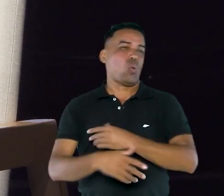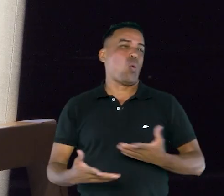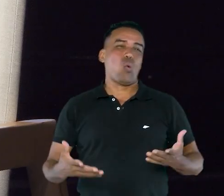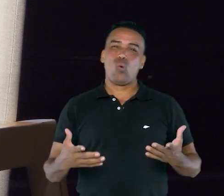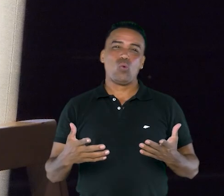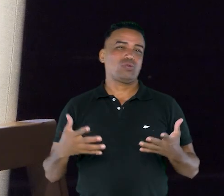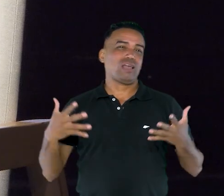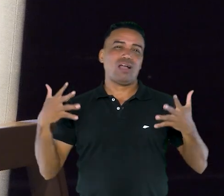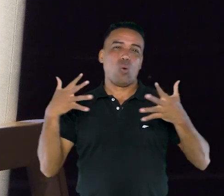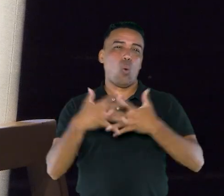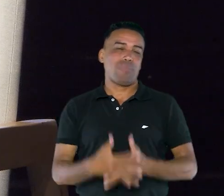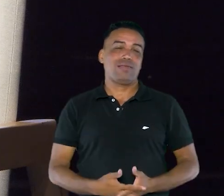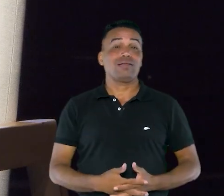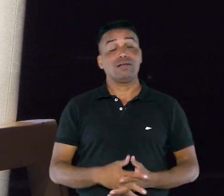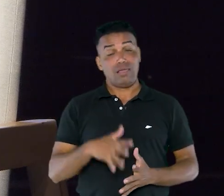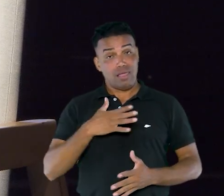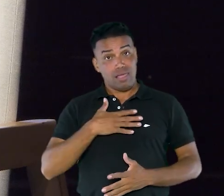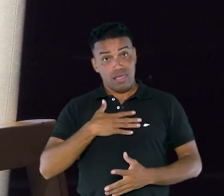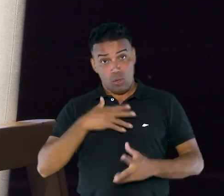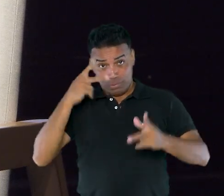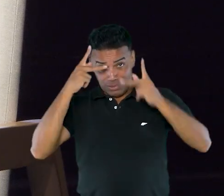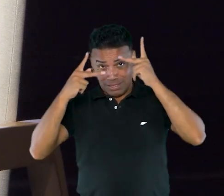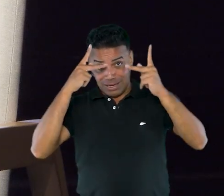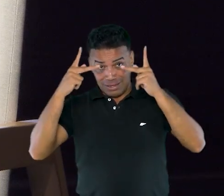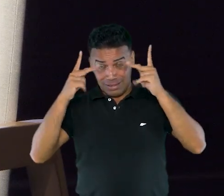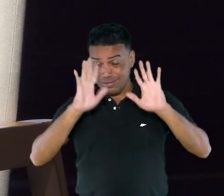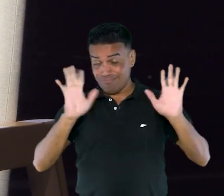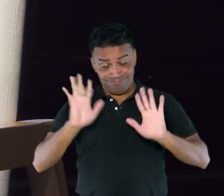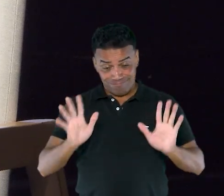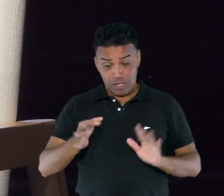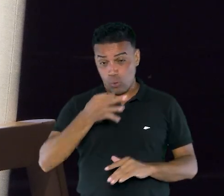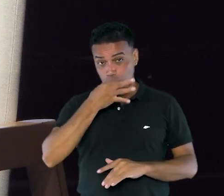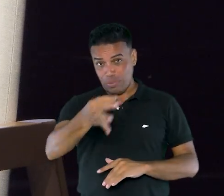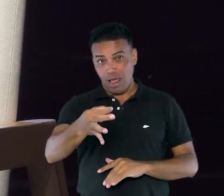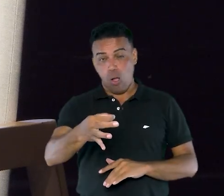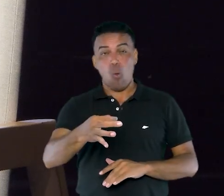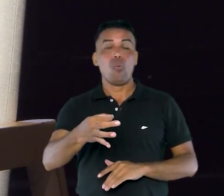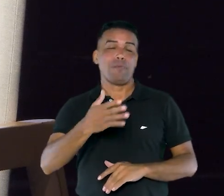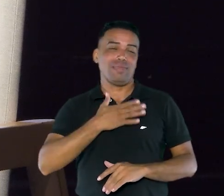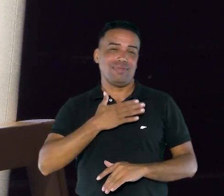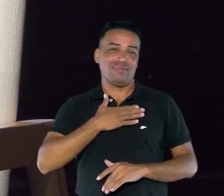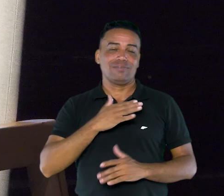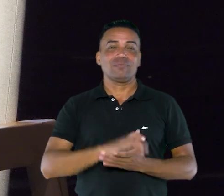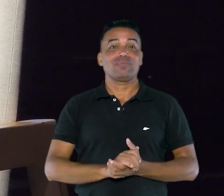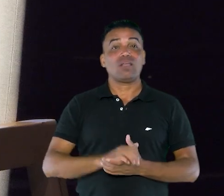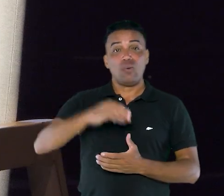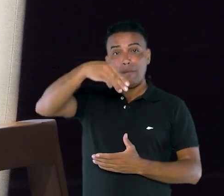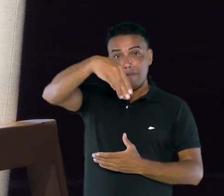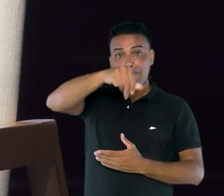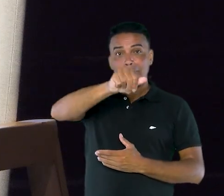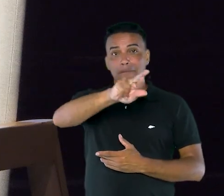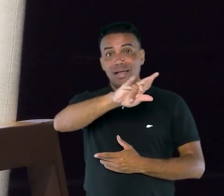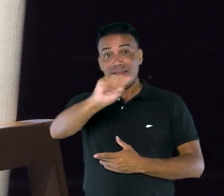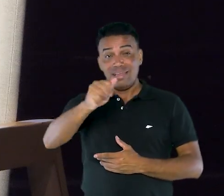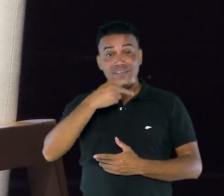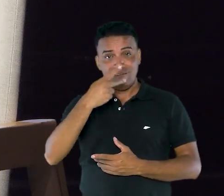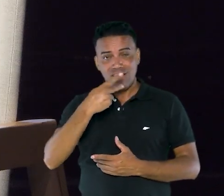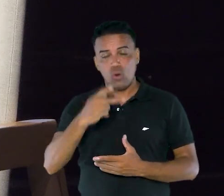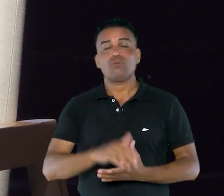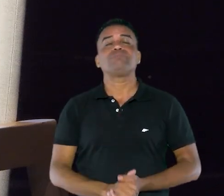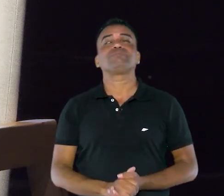que, assim, né, de novo, não sou psicanalista, mas sou opinativa, essa coisa que a Maria falou, que